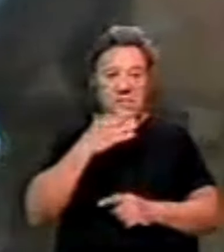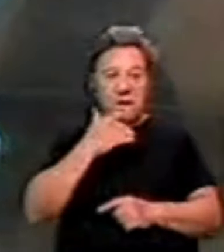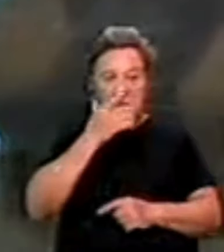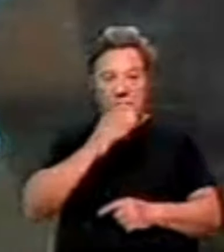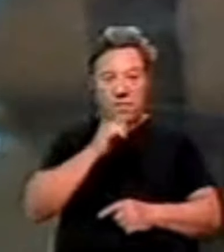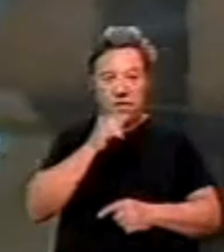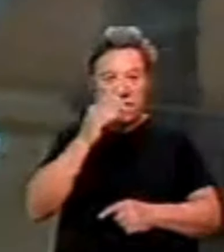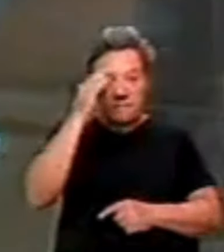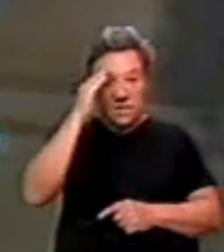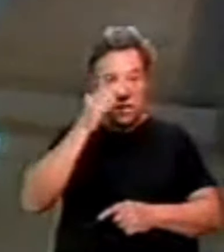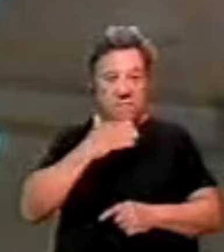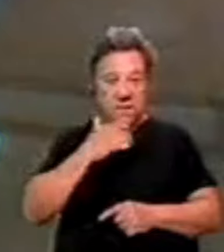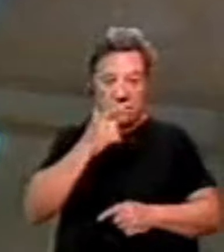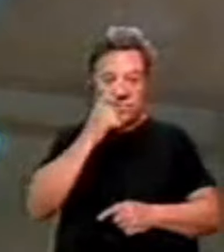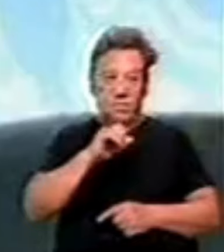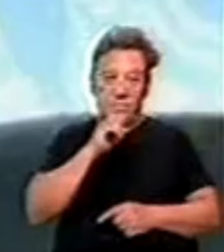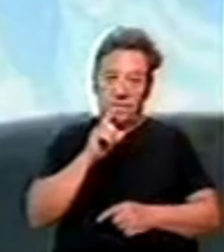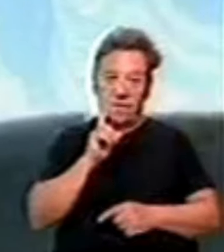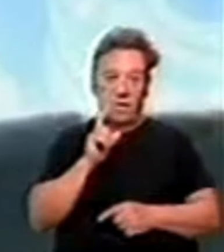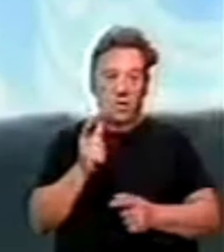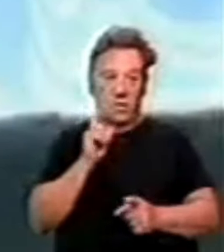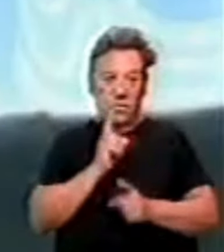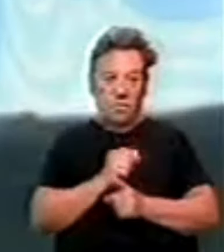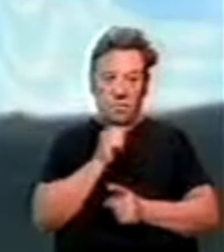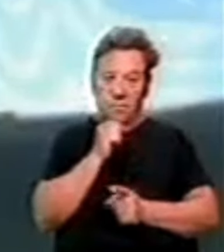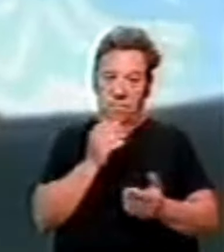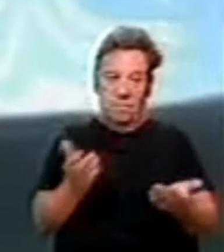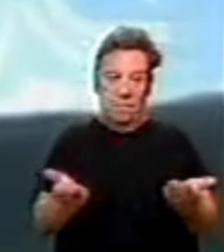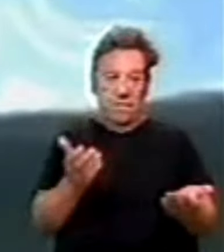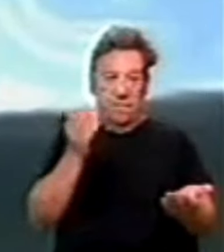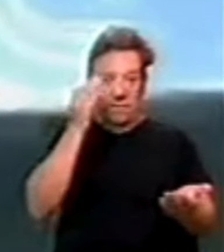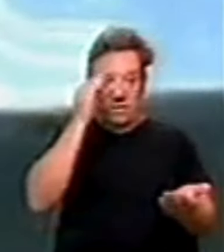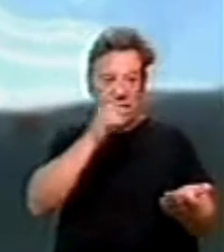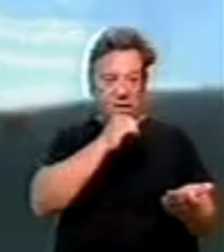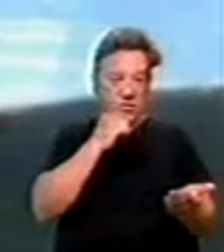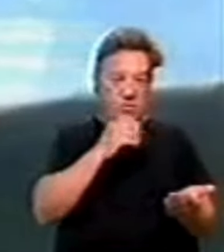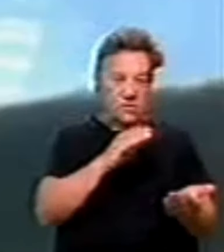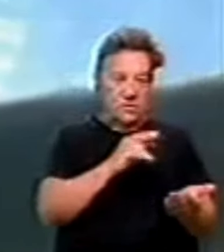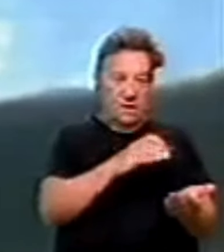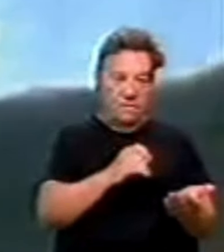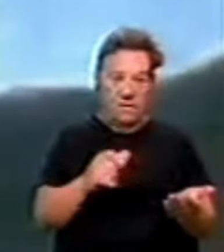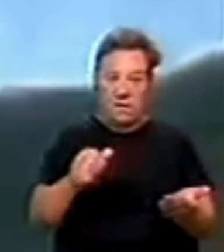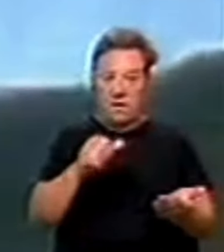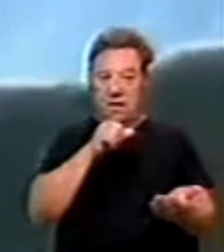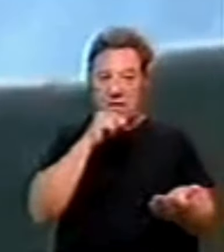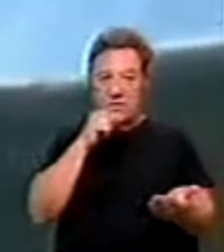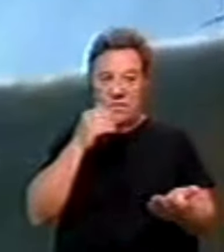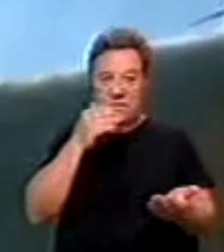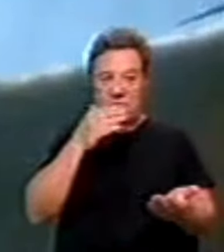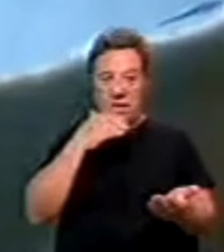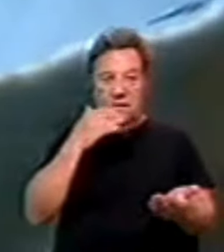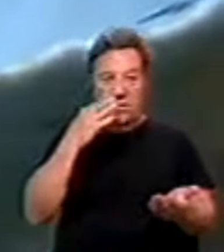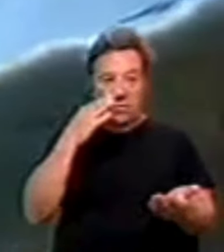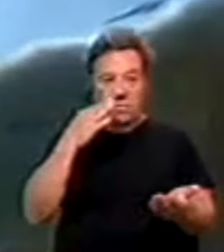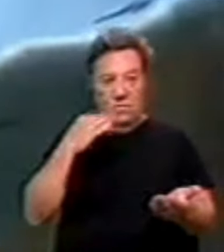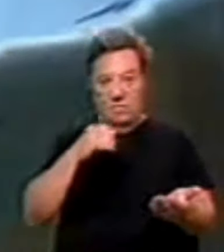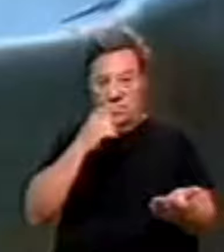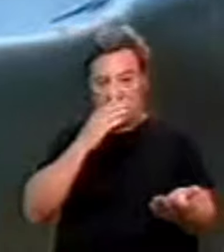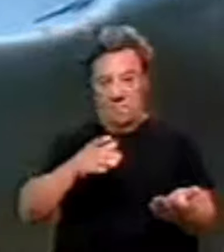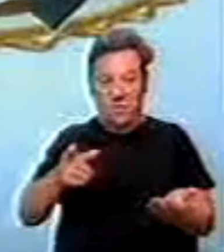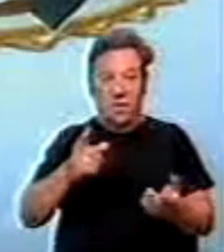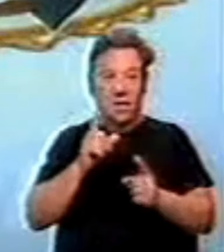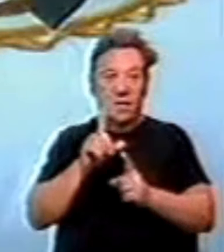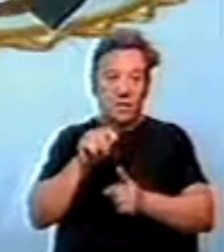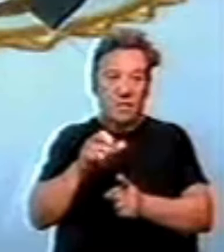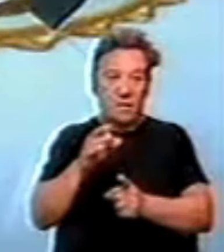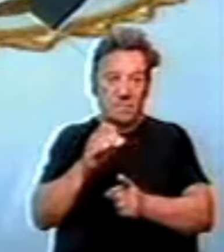que era o vidrado branco, para as pessoas também poderem contrapor o vidrado azul de safra com o vidrado mais comum, que era o branco, assim como uma